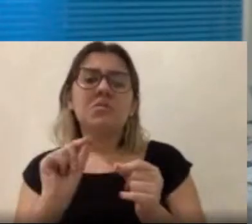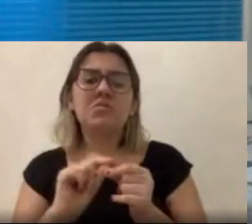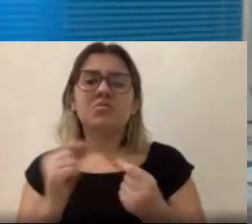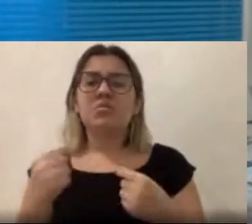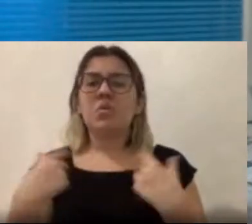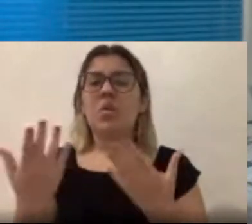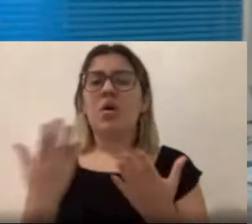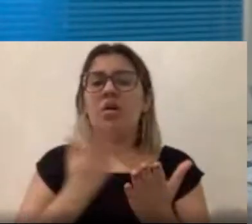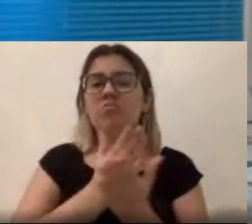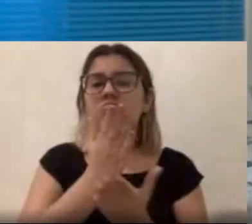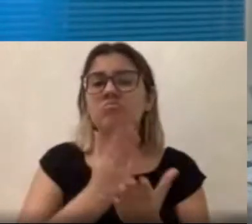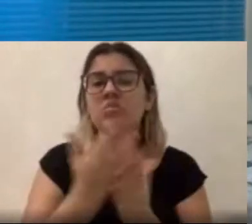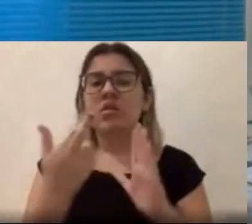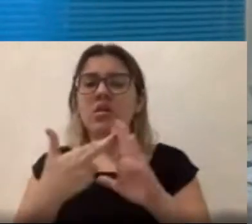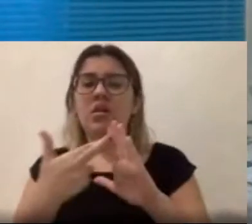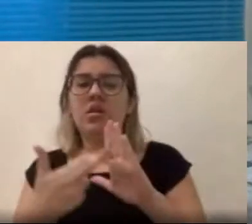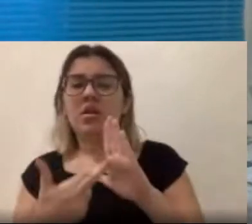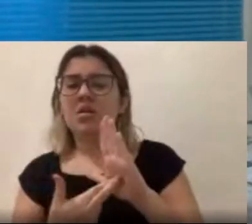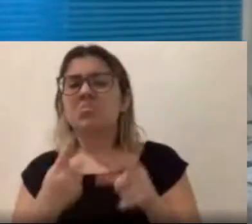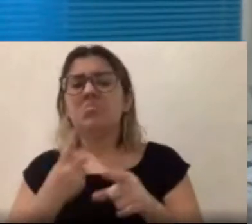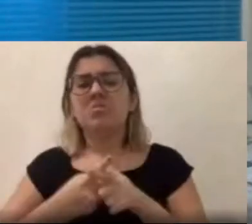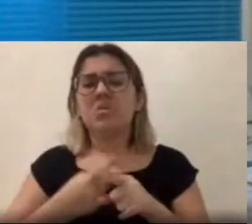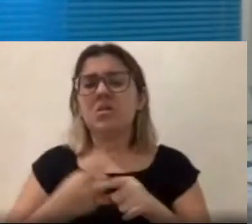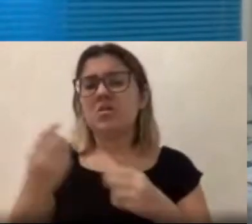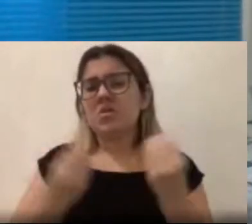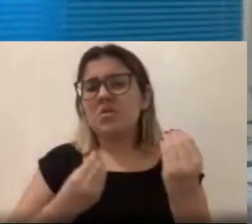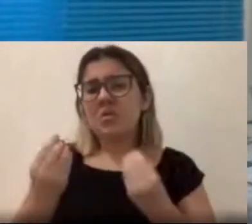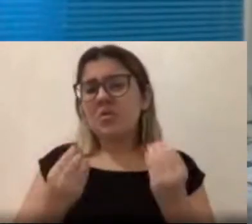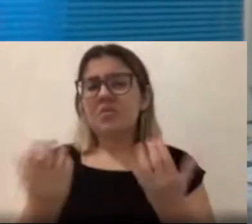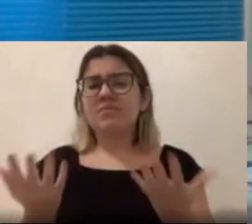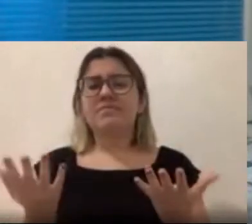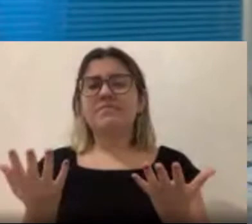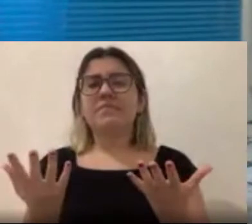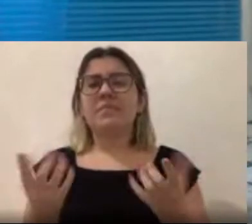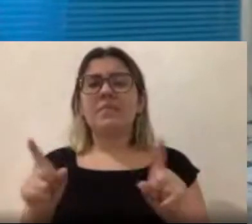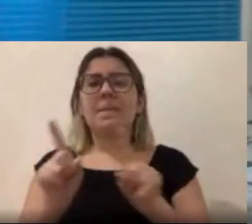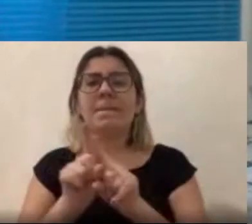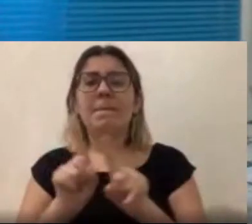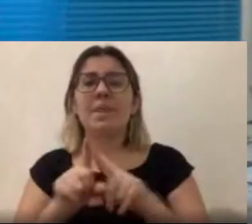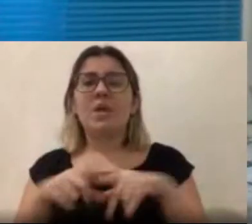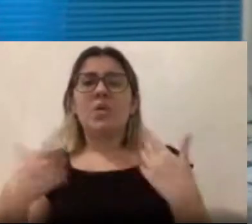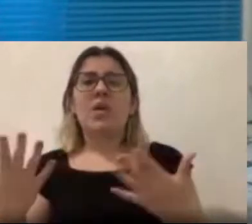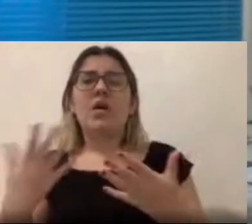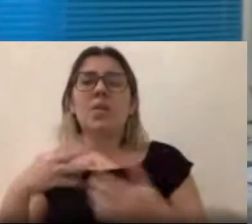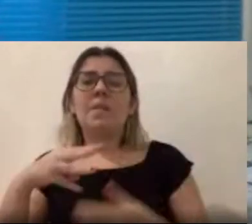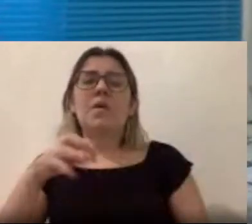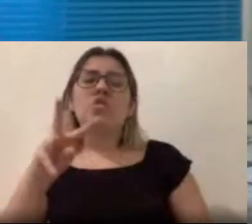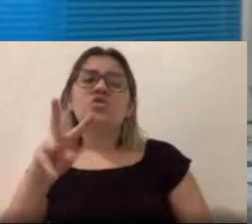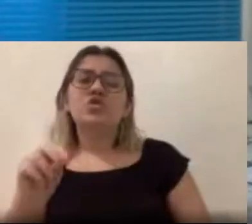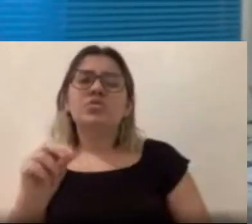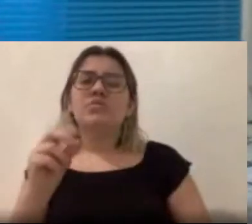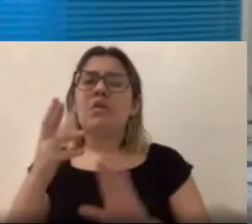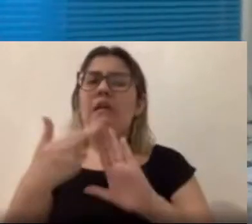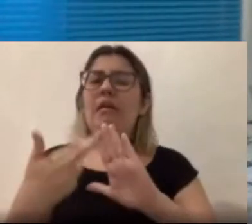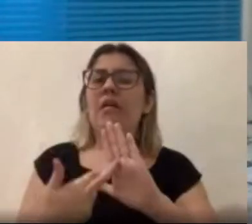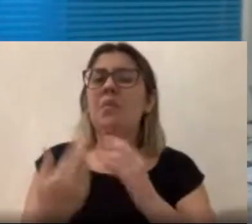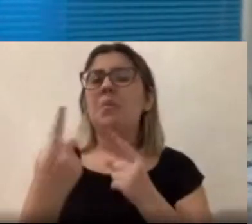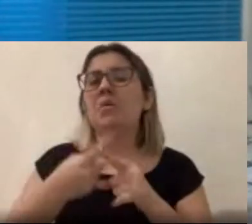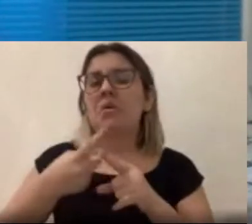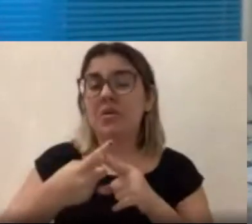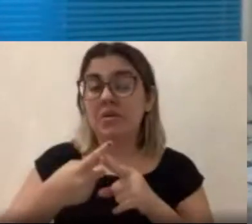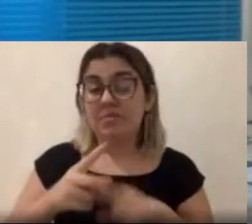porquê dessas diretrizes, quais são as motivações dessas diretrizes terem acontecido. Quando eu